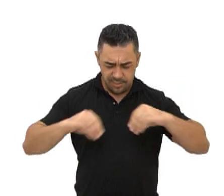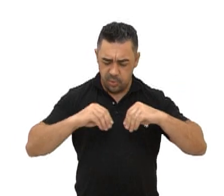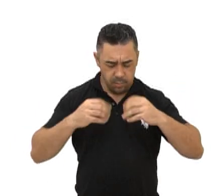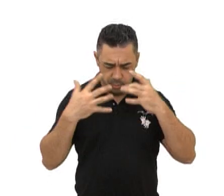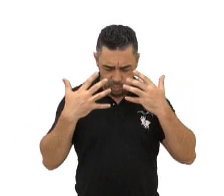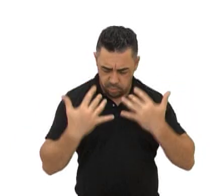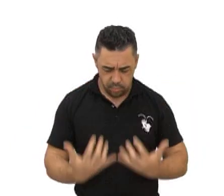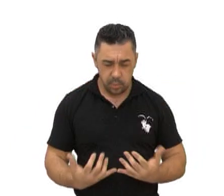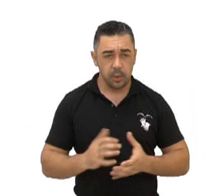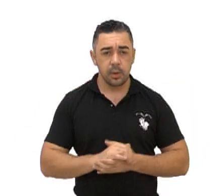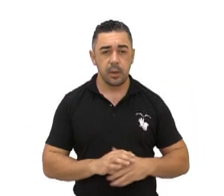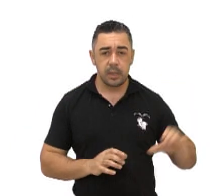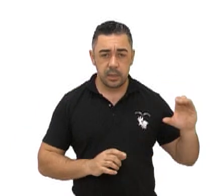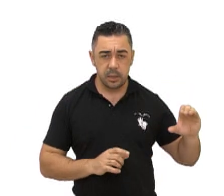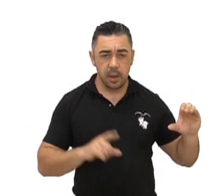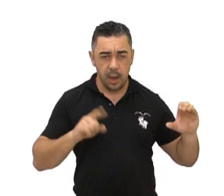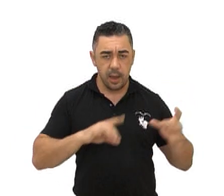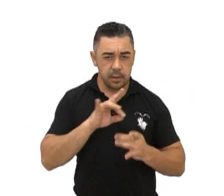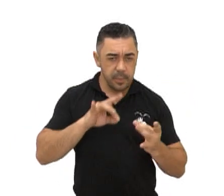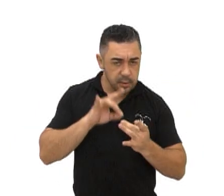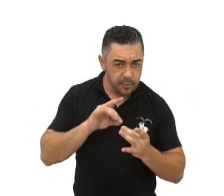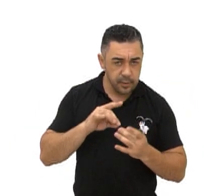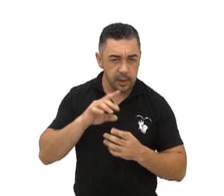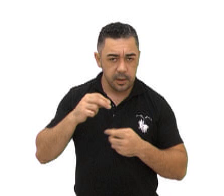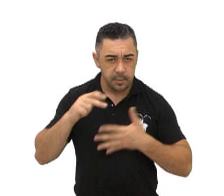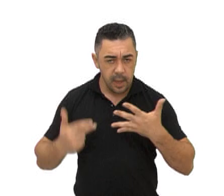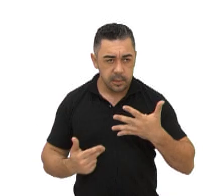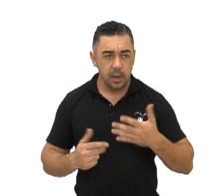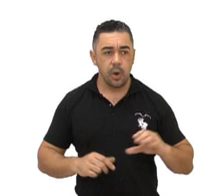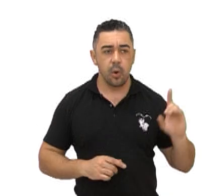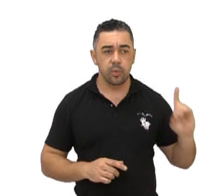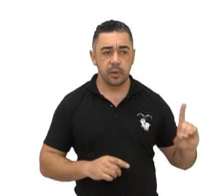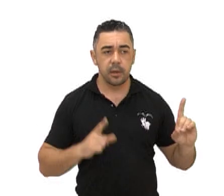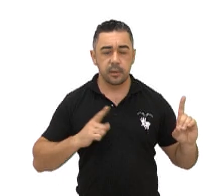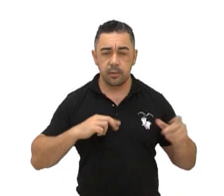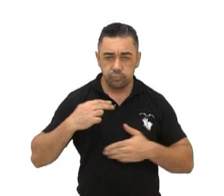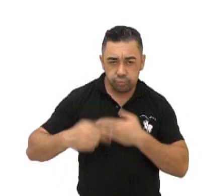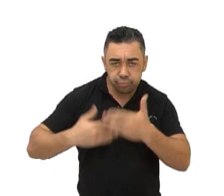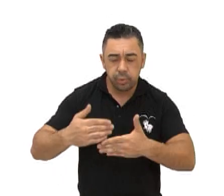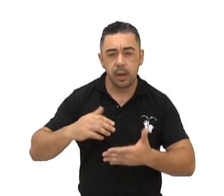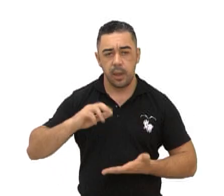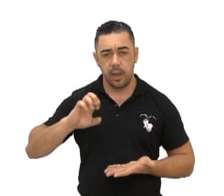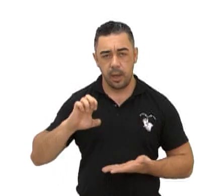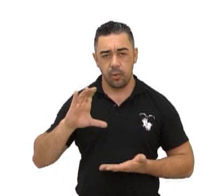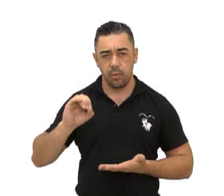solo. Letra C, especiação. Ou letra D, sucessão ecológica?